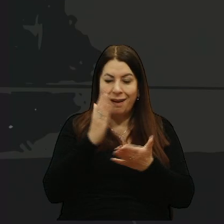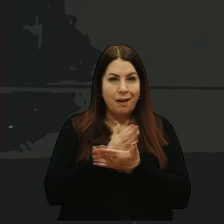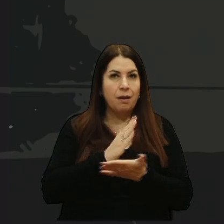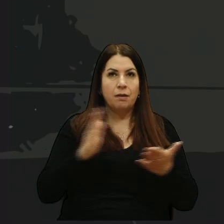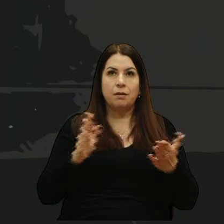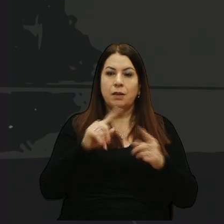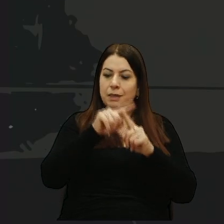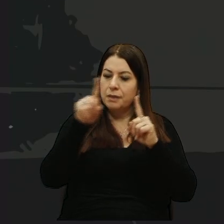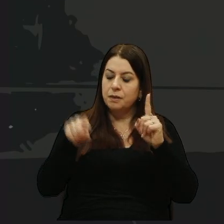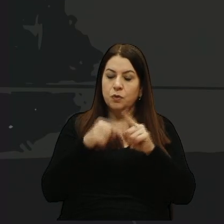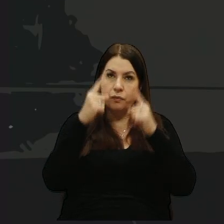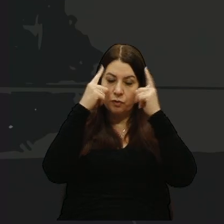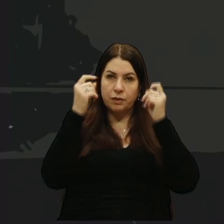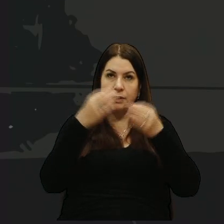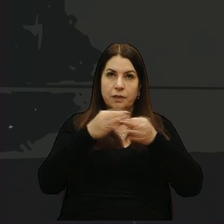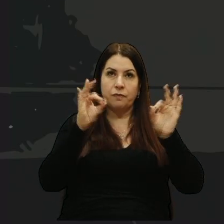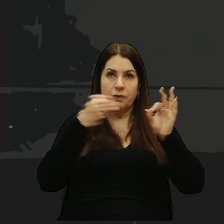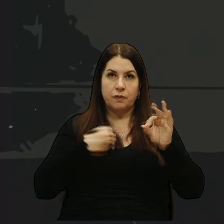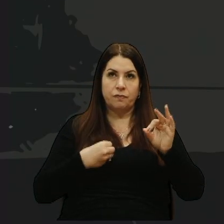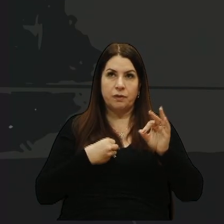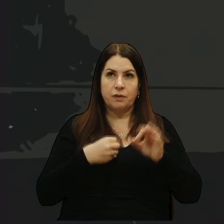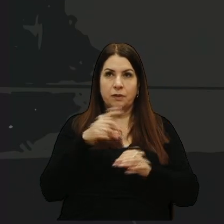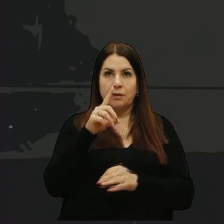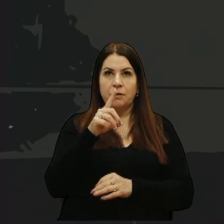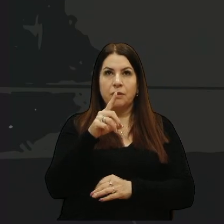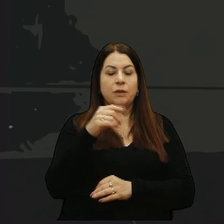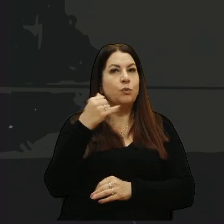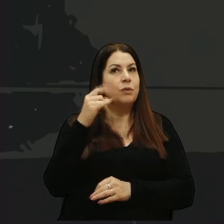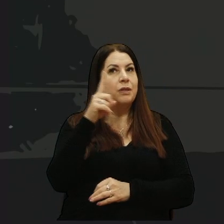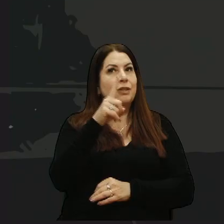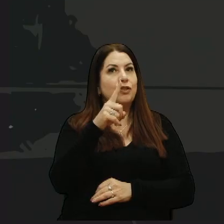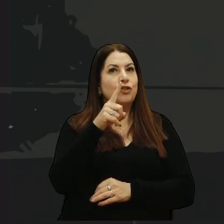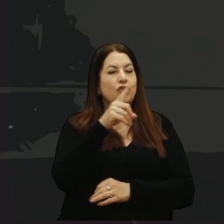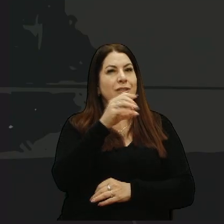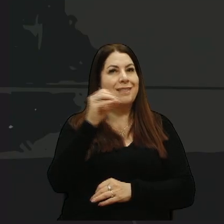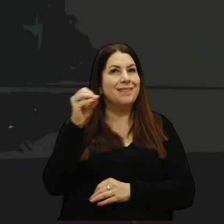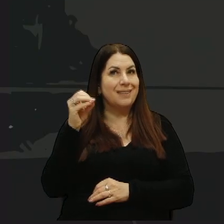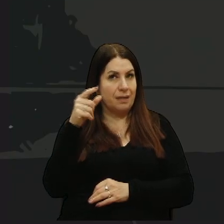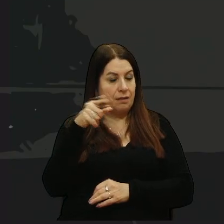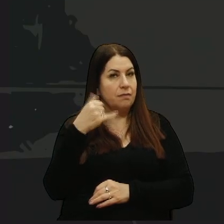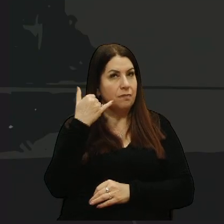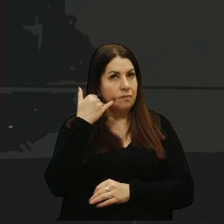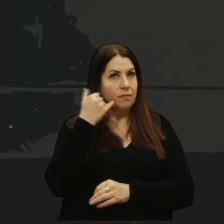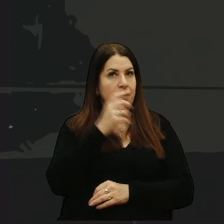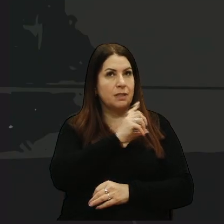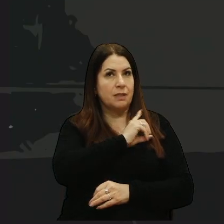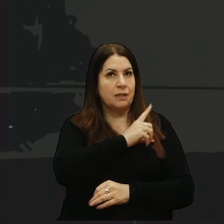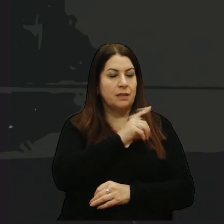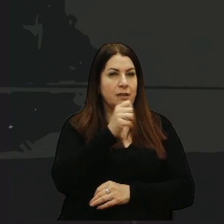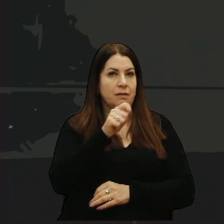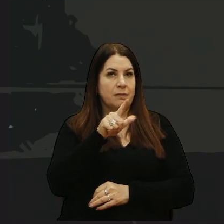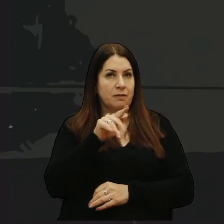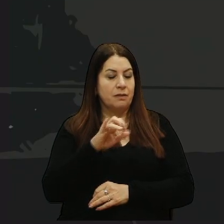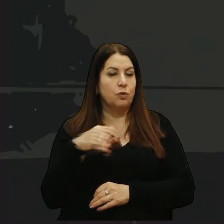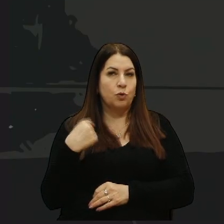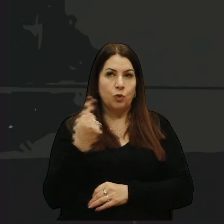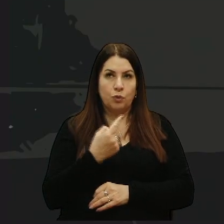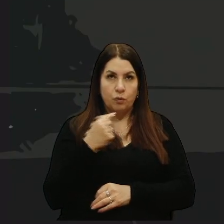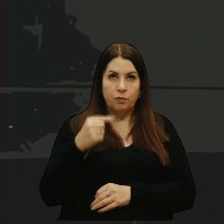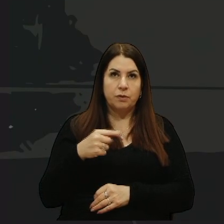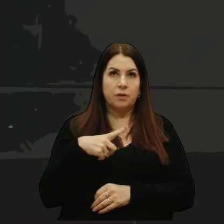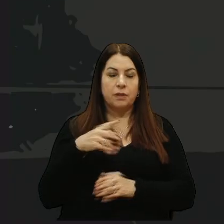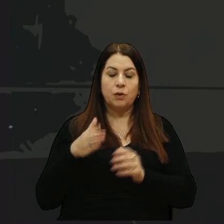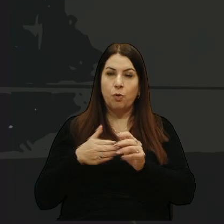de violência e salvar vidas. É o Disque 100, isso foi falado pela delegada Aline. Então, nós aqui, quem está